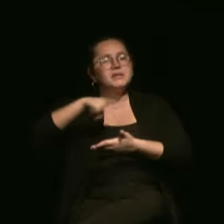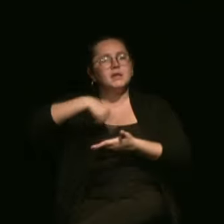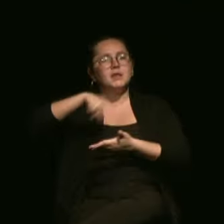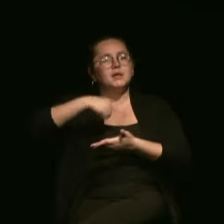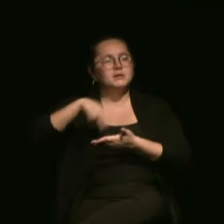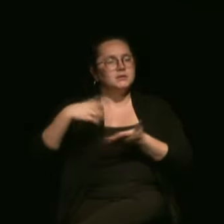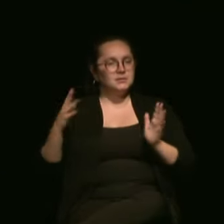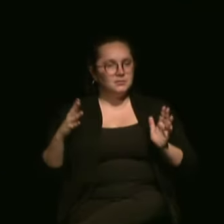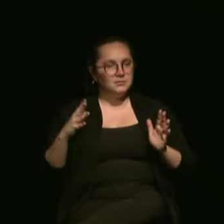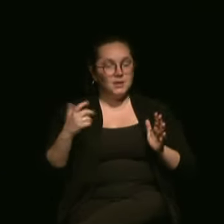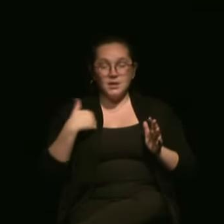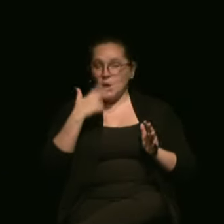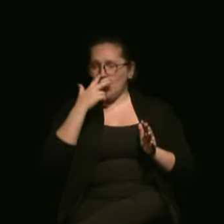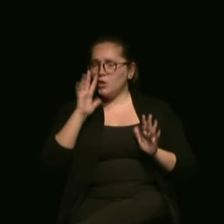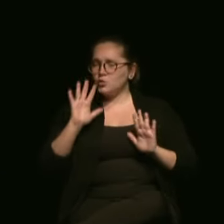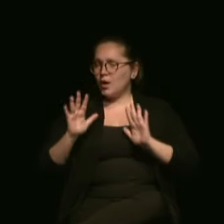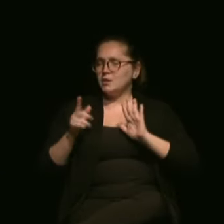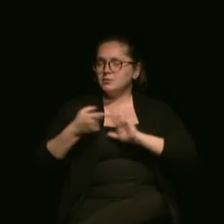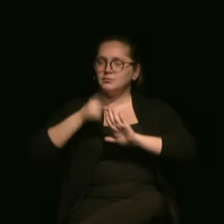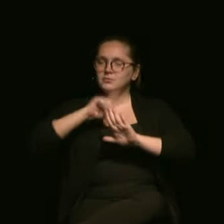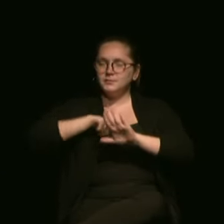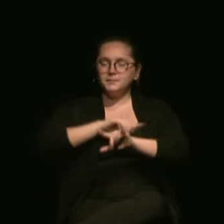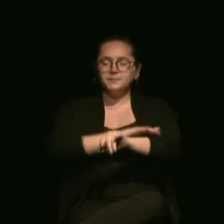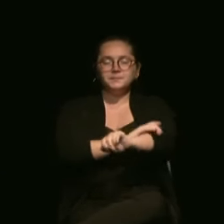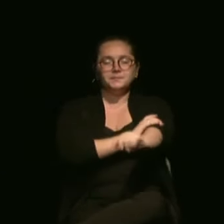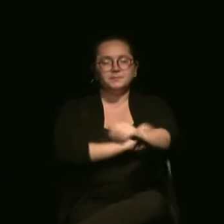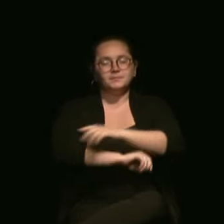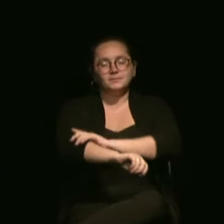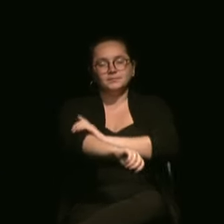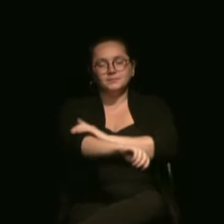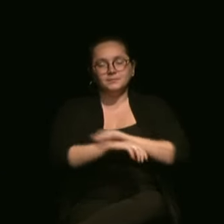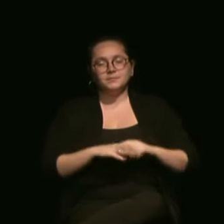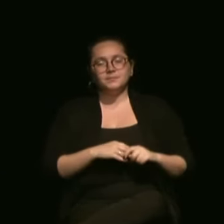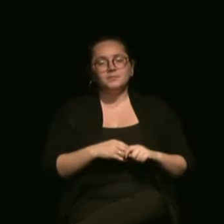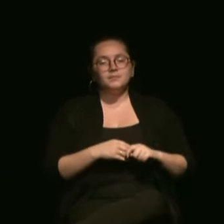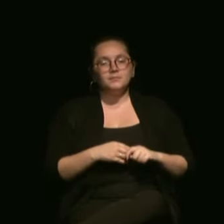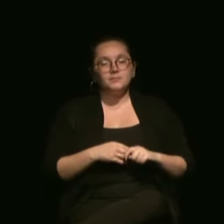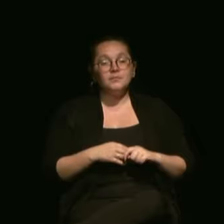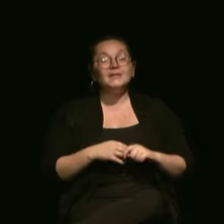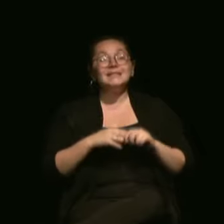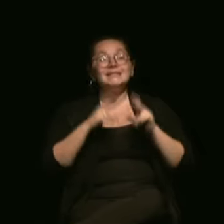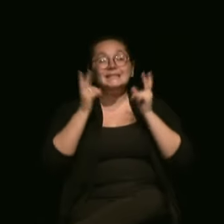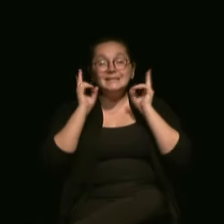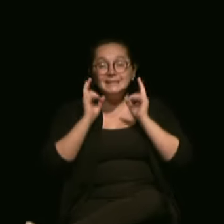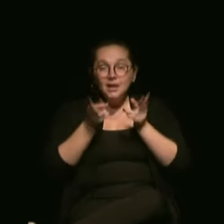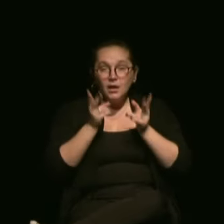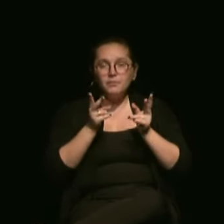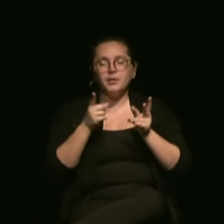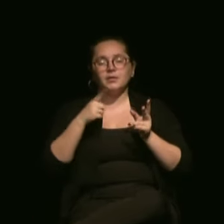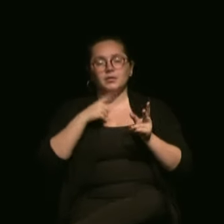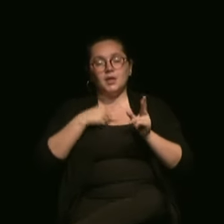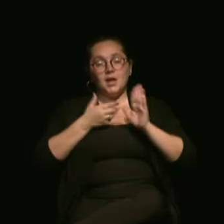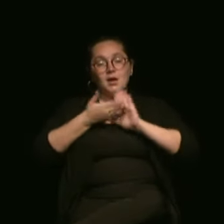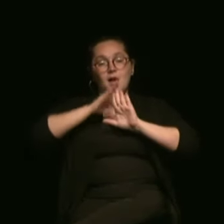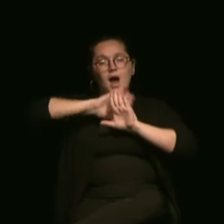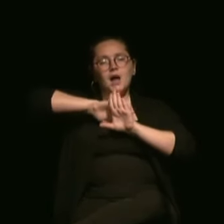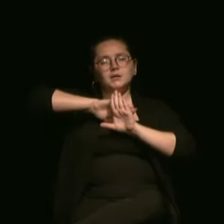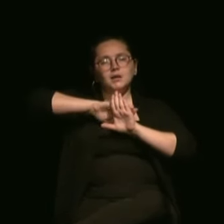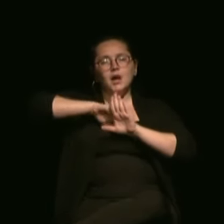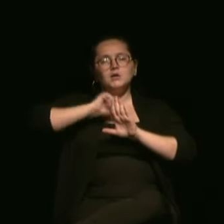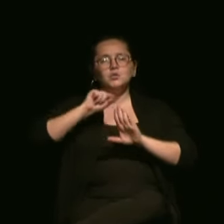do Coutinho. E as prisões do Coutinho, elas têm sempre por trás uma ideia que diz